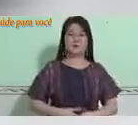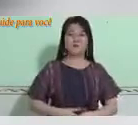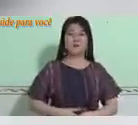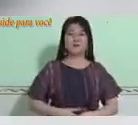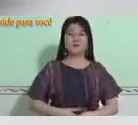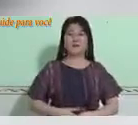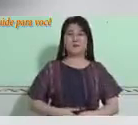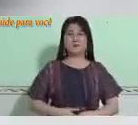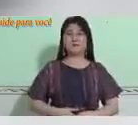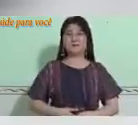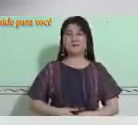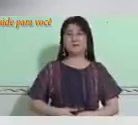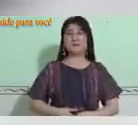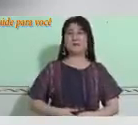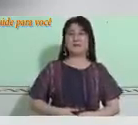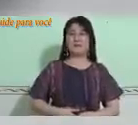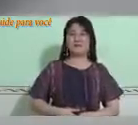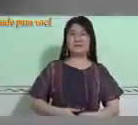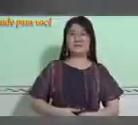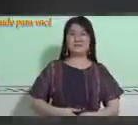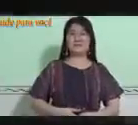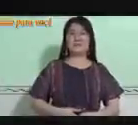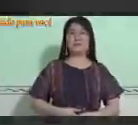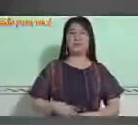Veja como pode acontecer uma torção do testículo.